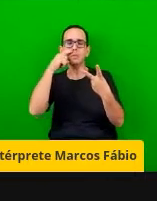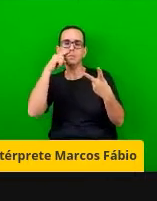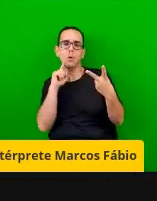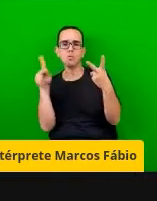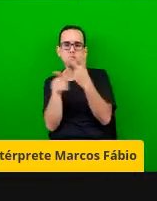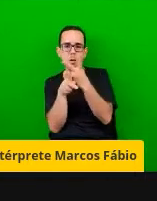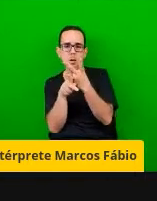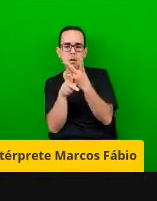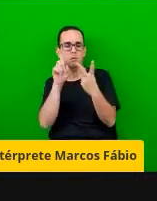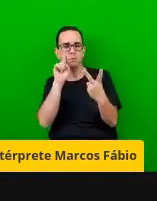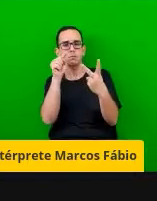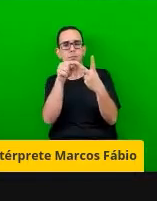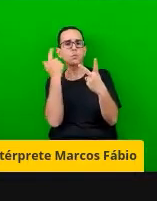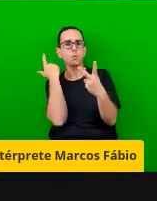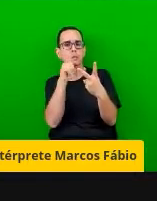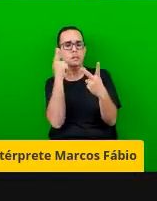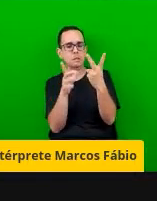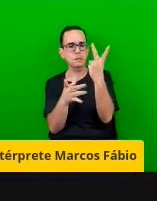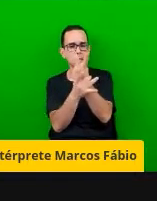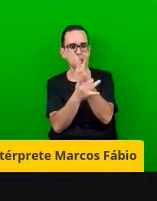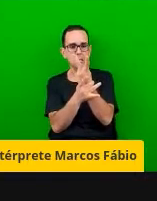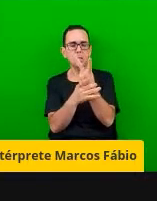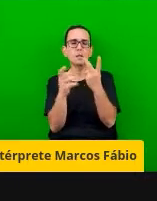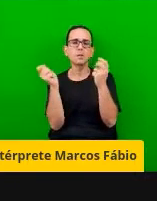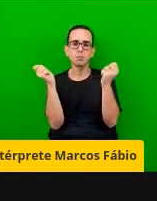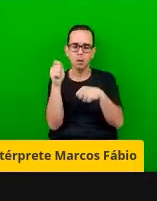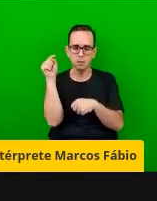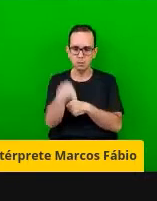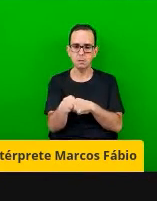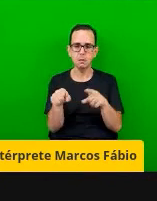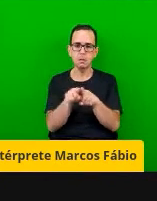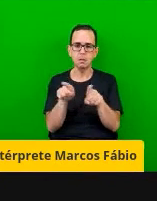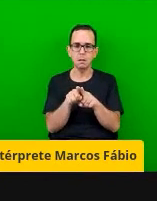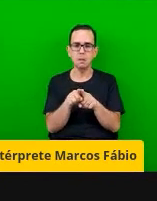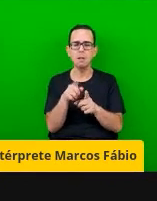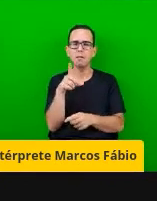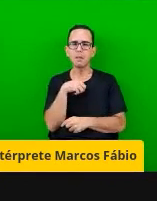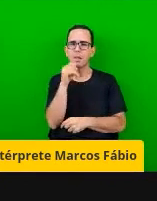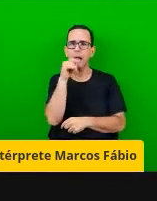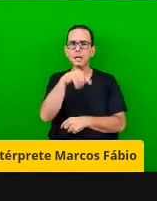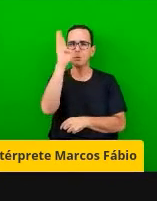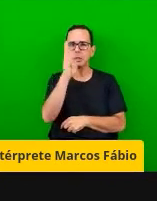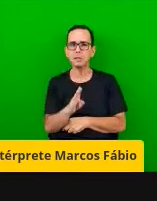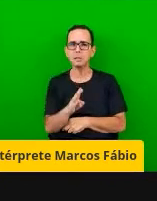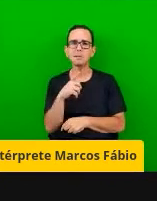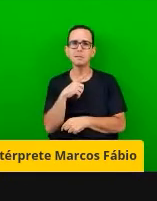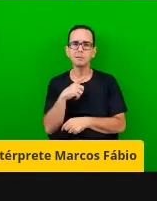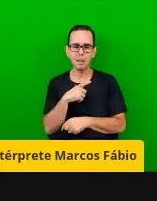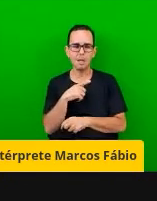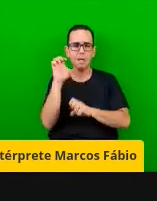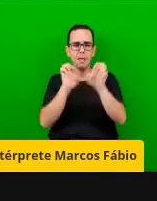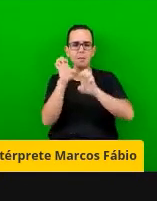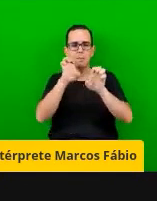concentrarem e adquirirem produtoras de commodity. Aqui a gente tem exemplo no Brasil. A China tem as empresas chinesas